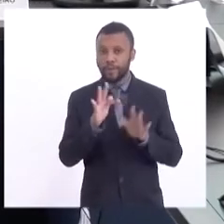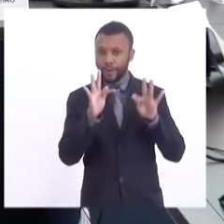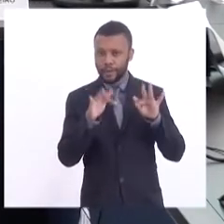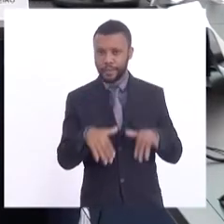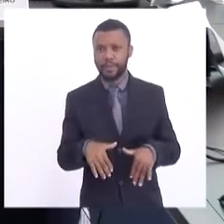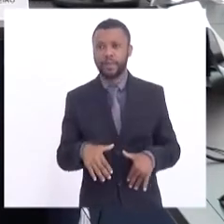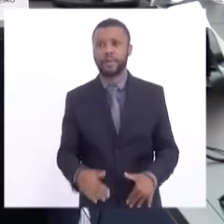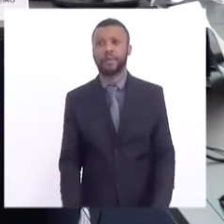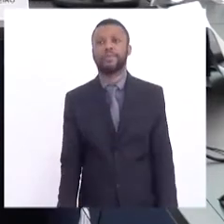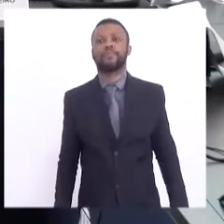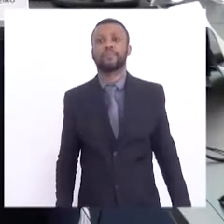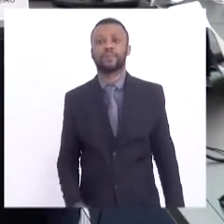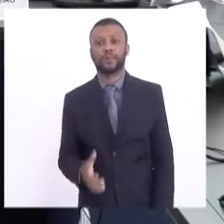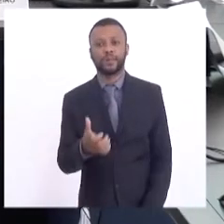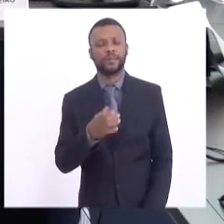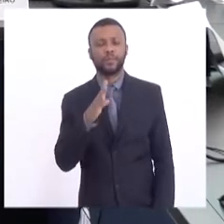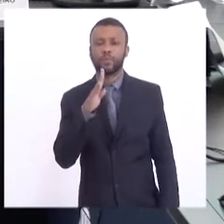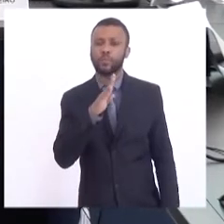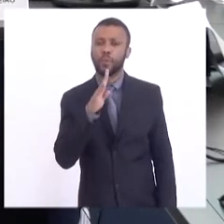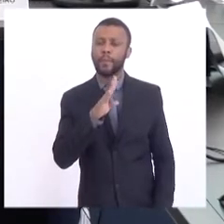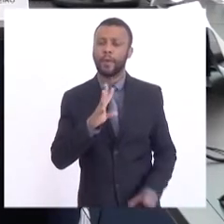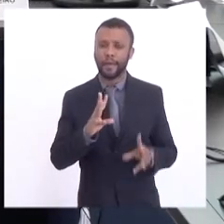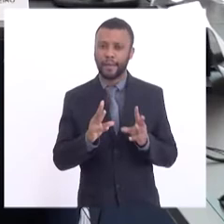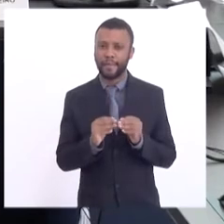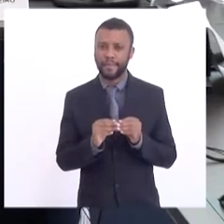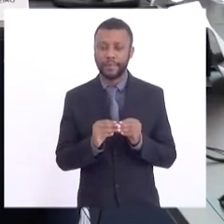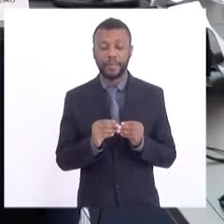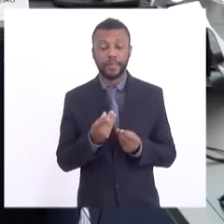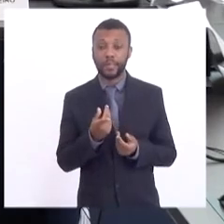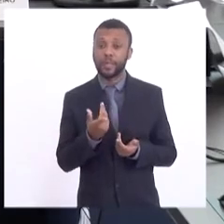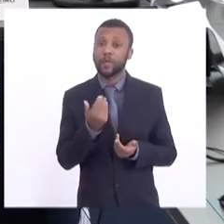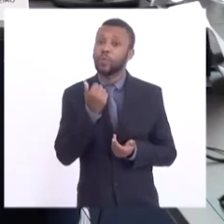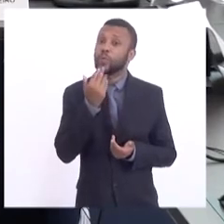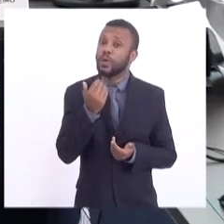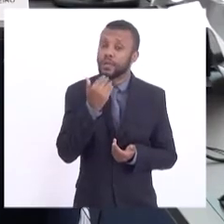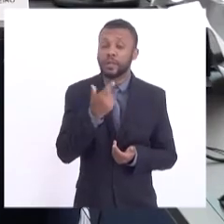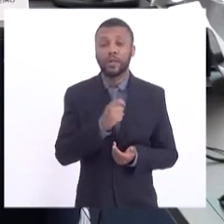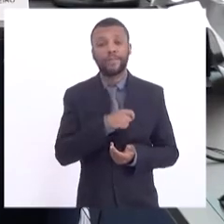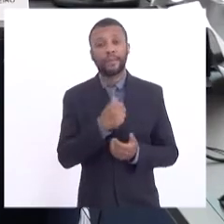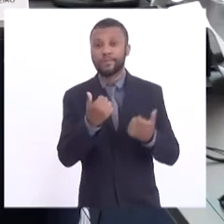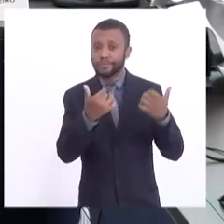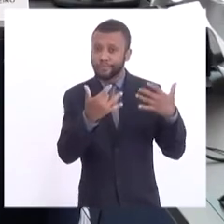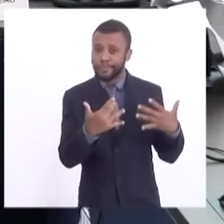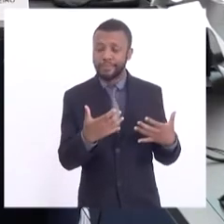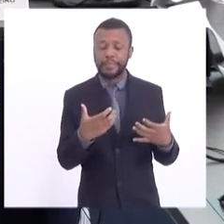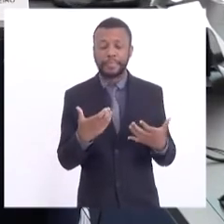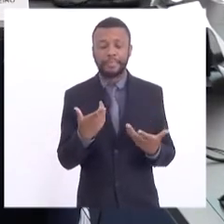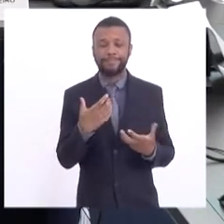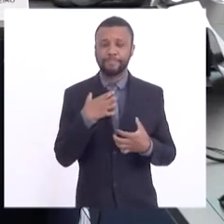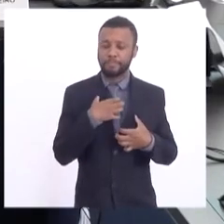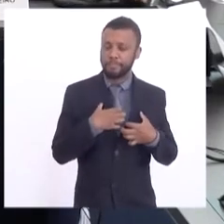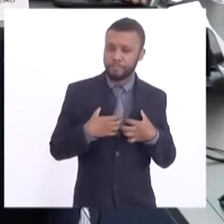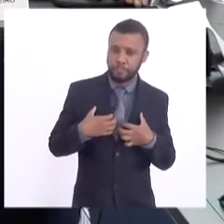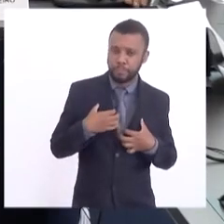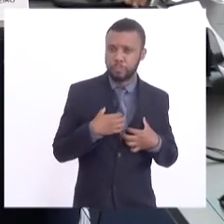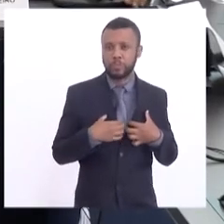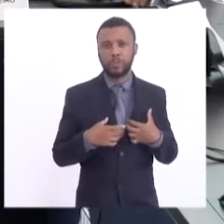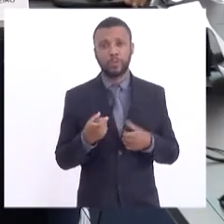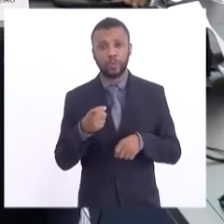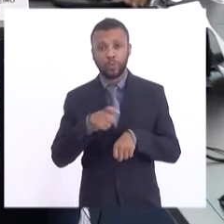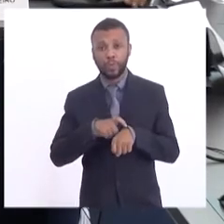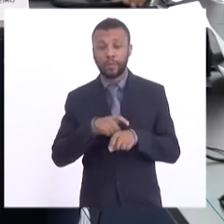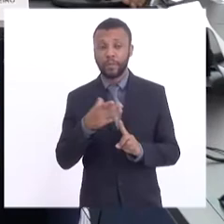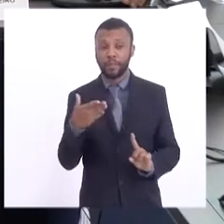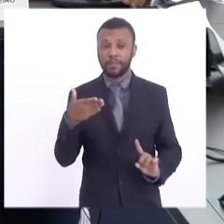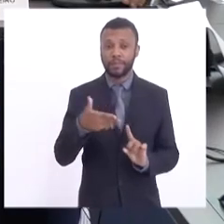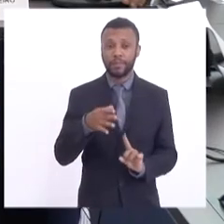você é muito breve não sei eles pode dizer que se eles ficam chateadas quando você se refere